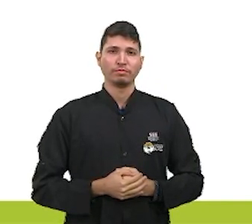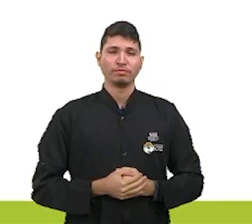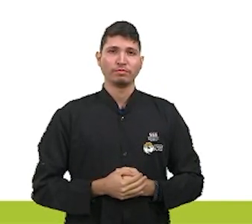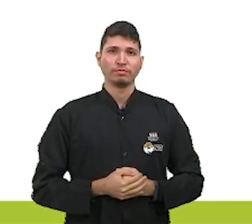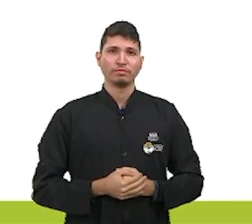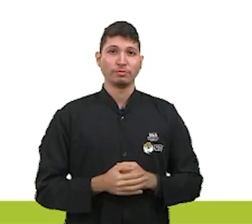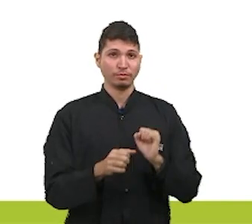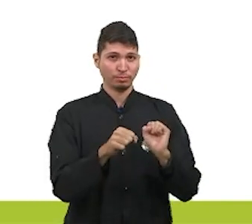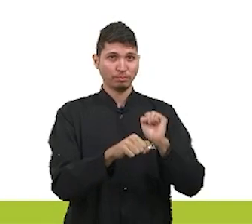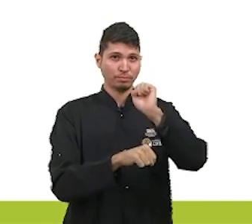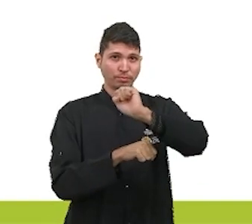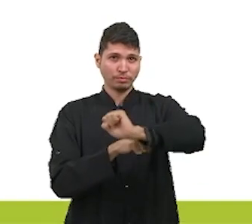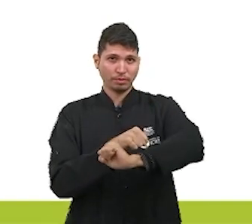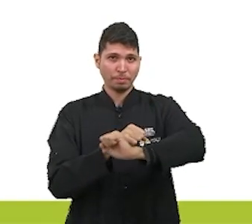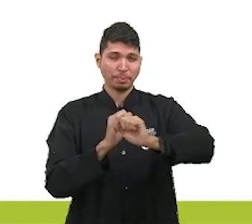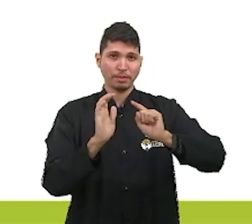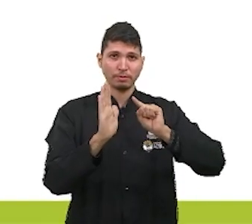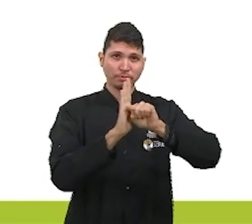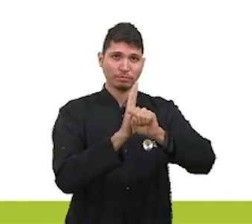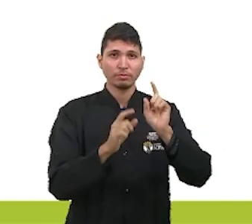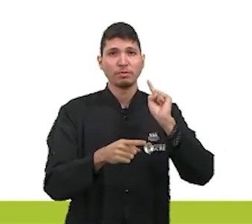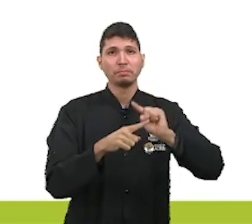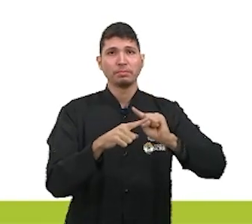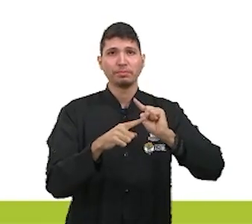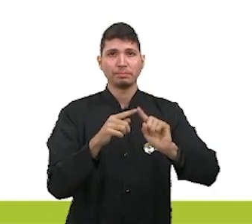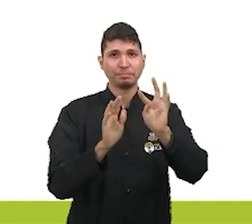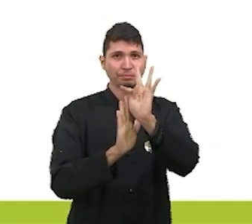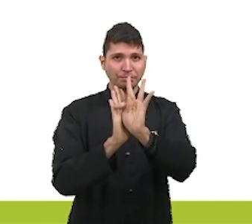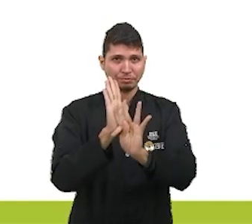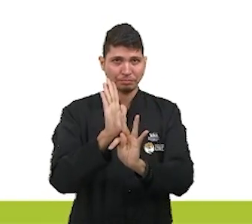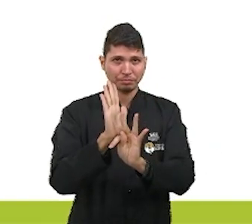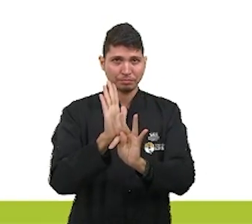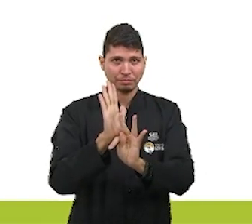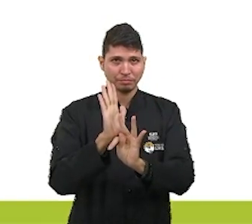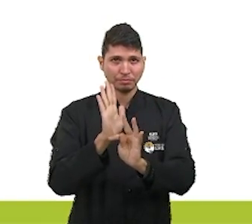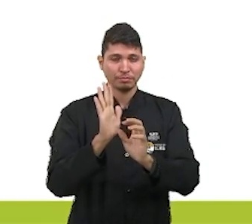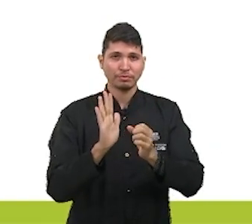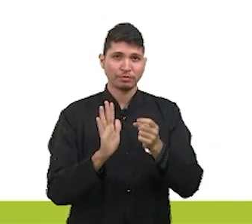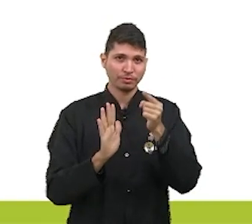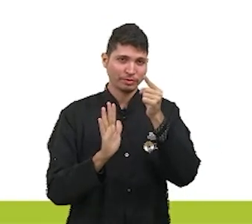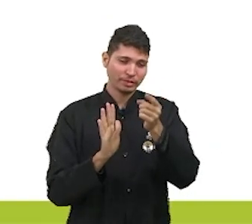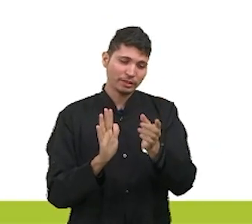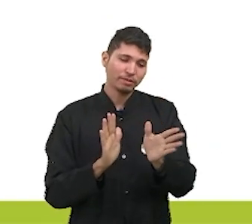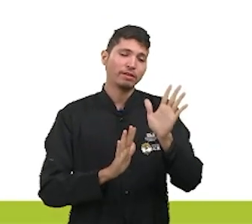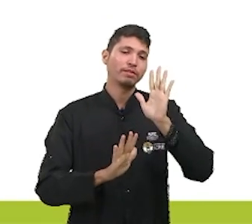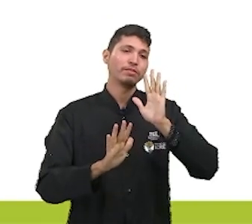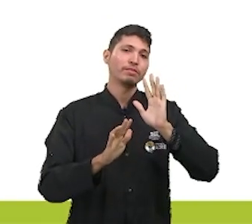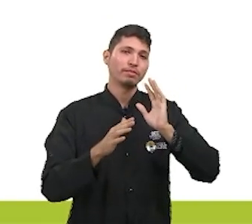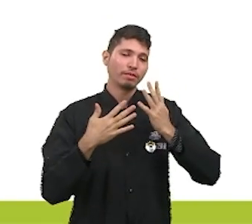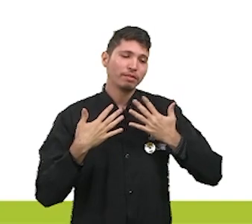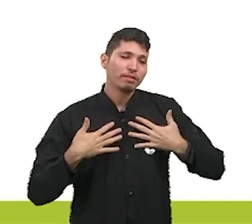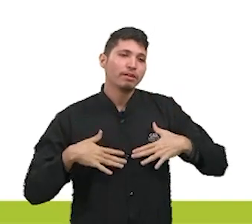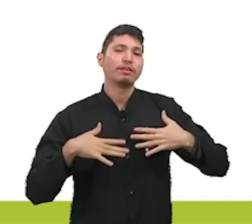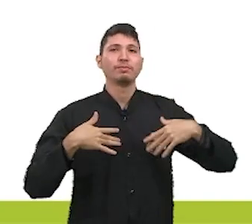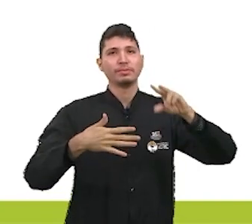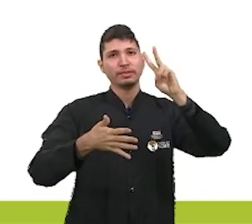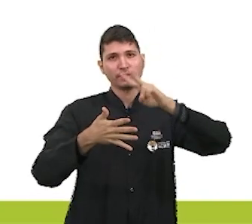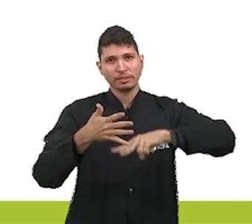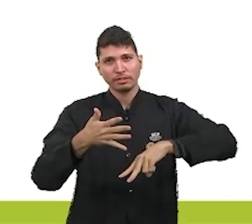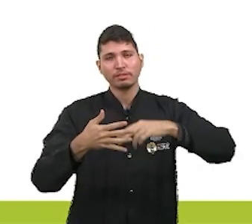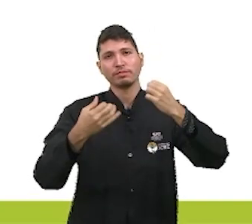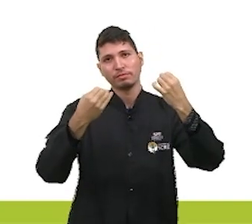si, o comando da questão, porque esse texto você vai ler, né, com todo cuidado em casa, porque vai apenas dizer o